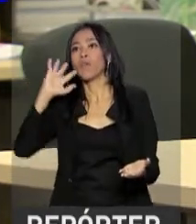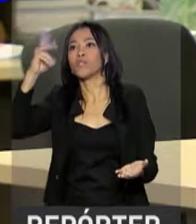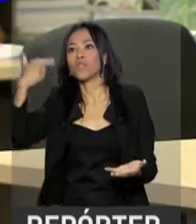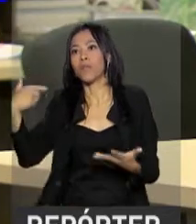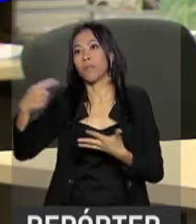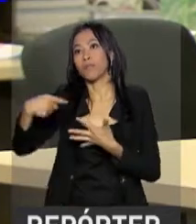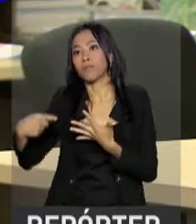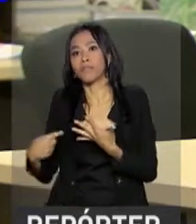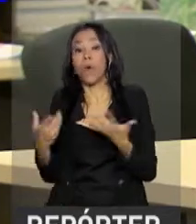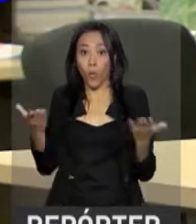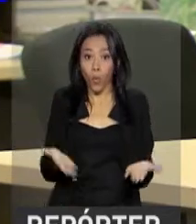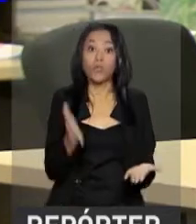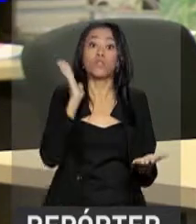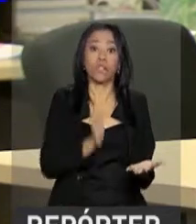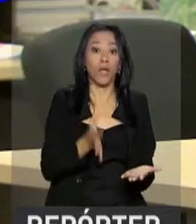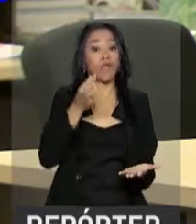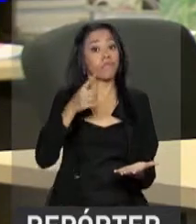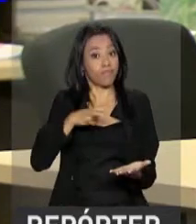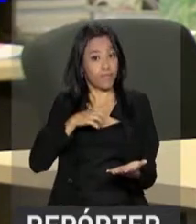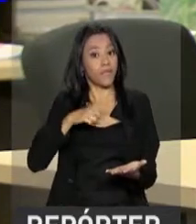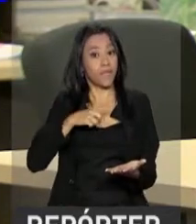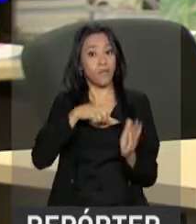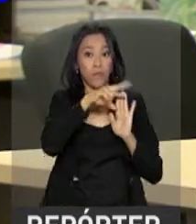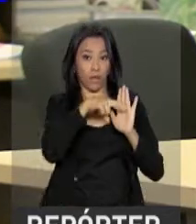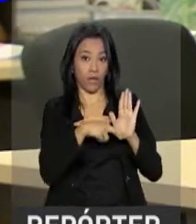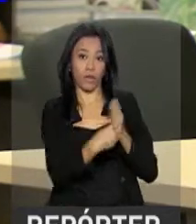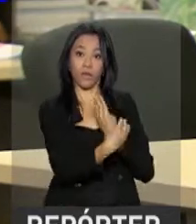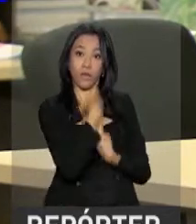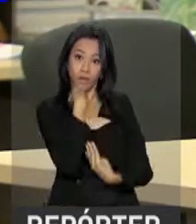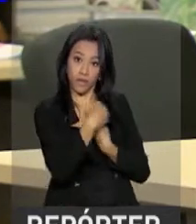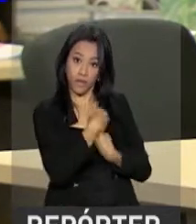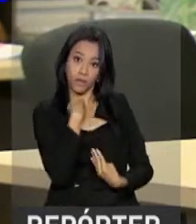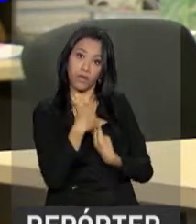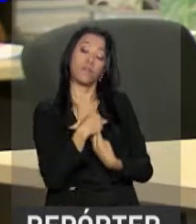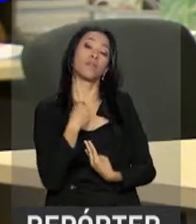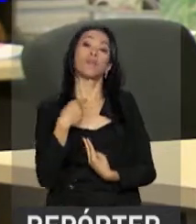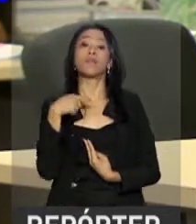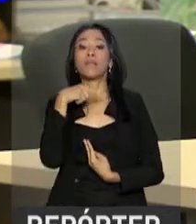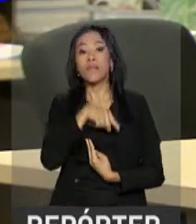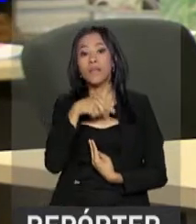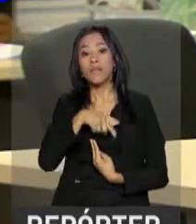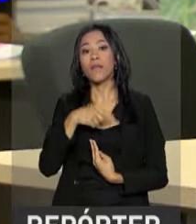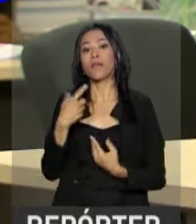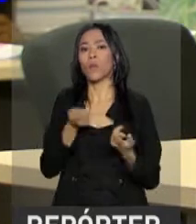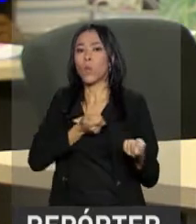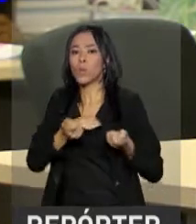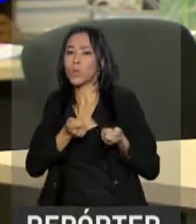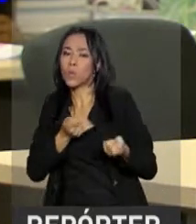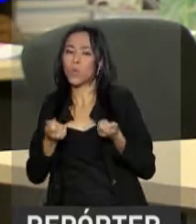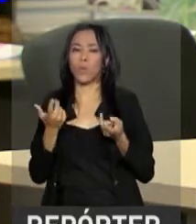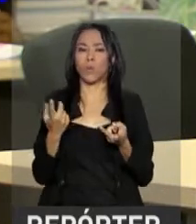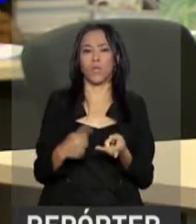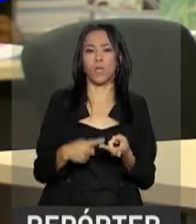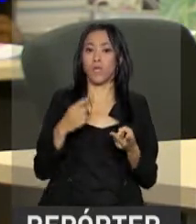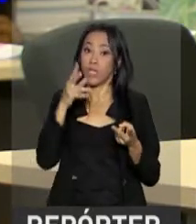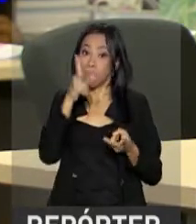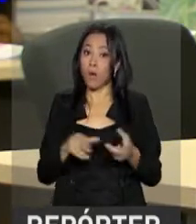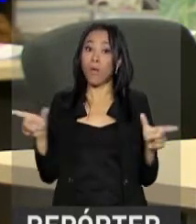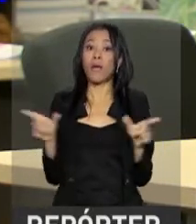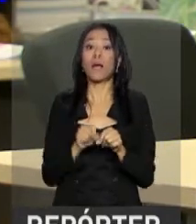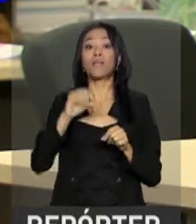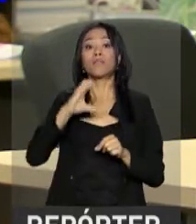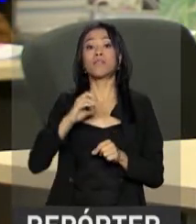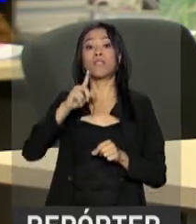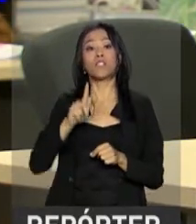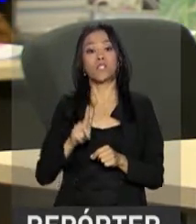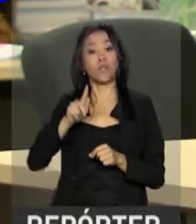resposta para o cidadão, hoje a gente já tem um normativo que orienta, né? Um normativo de um órgão de controle de peso como a CGU, né? E